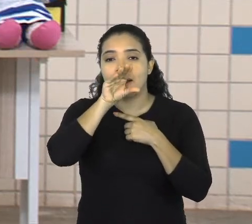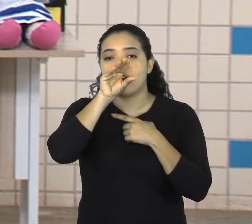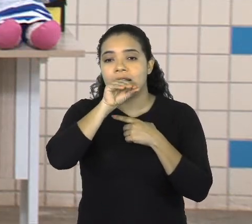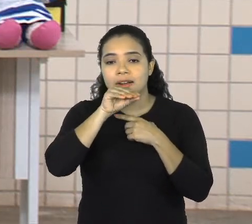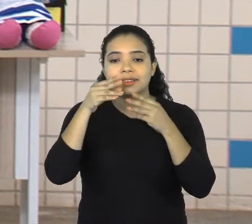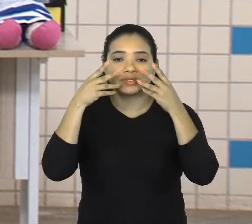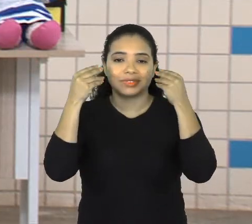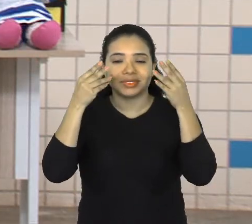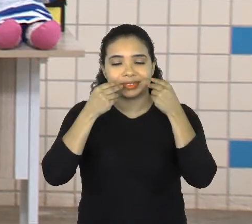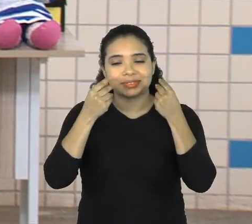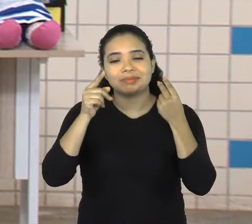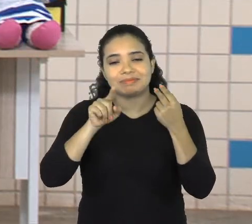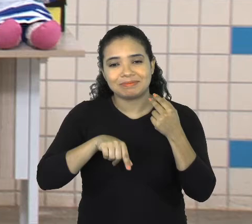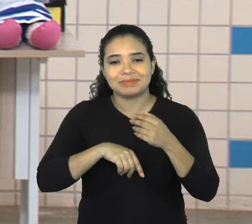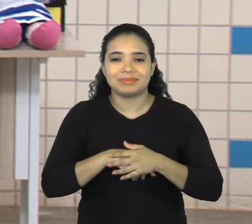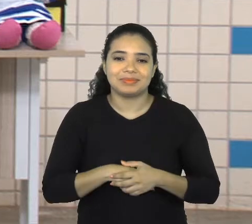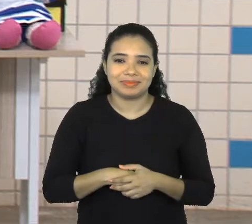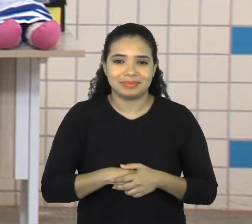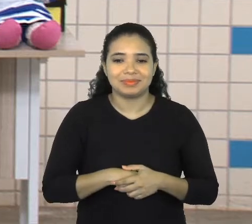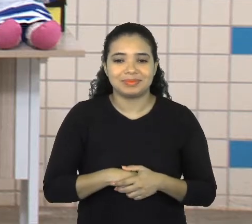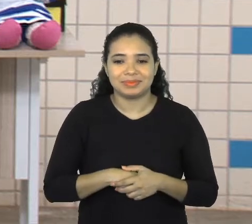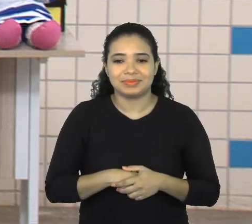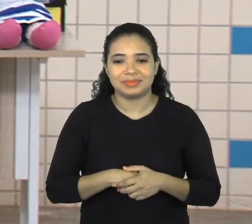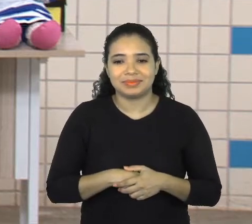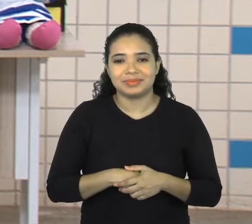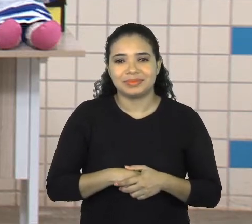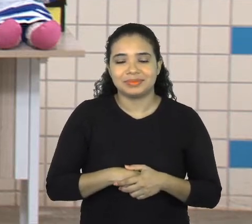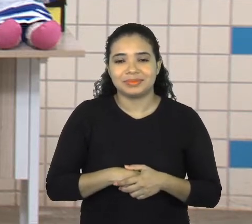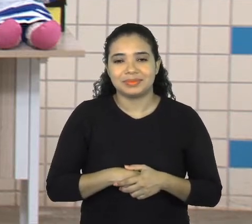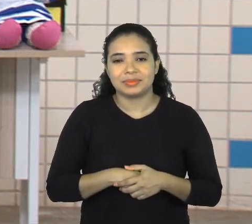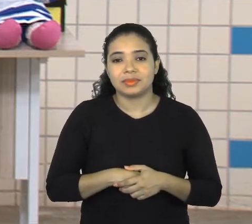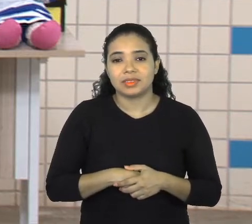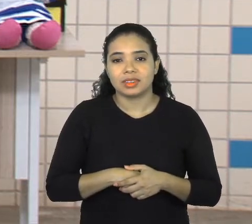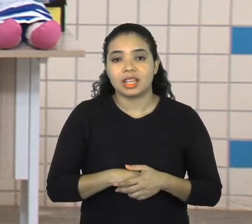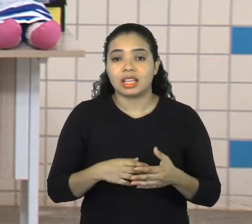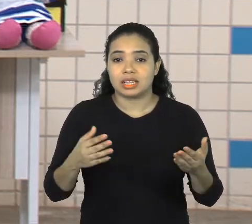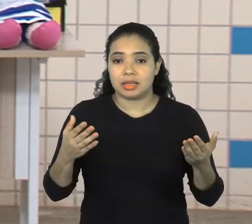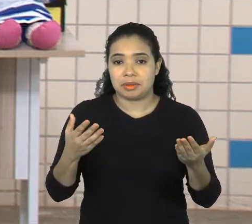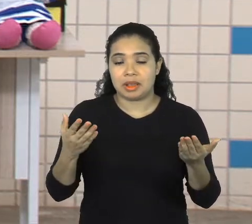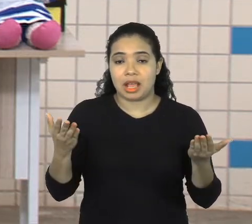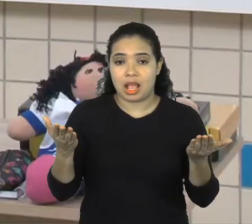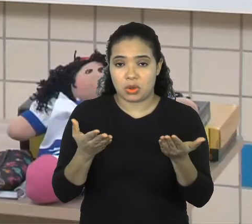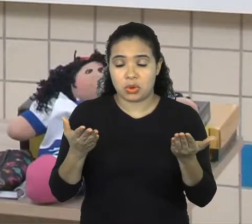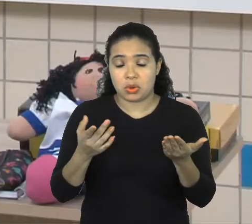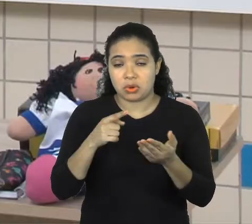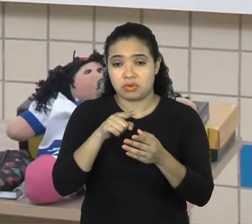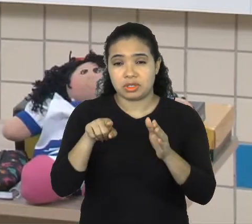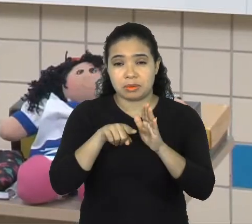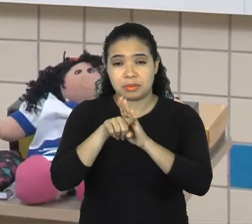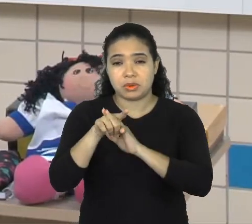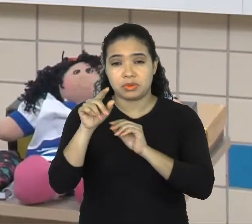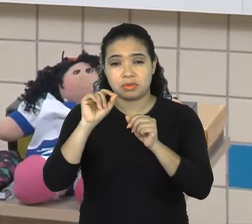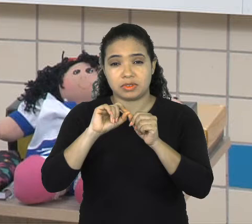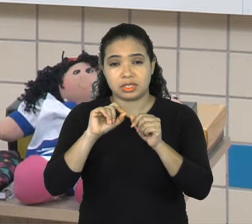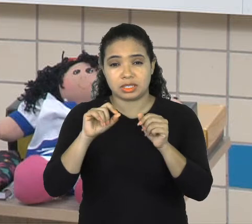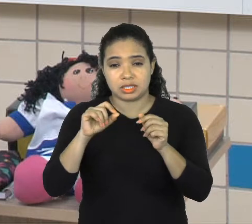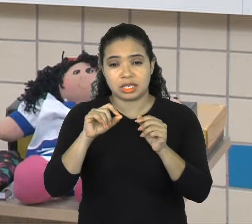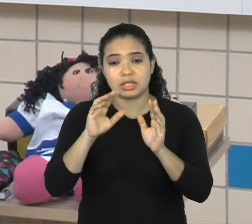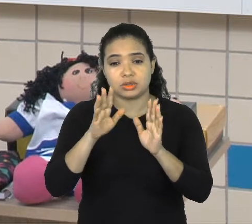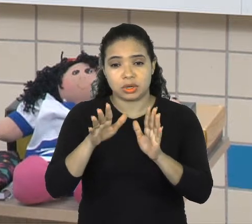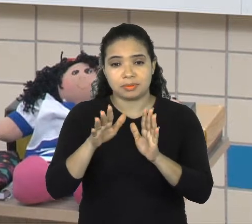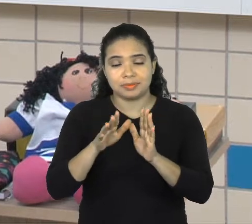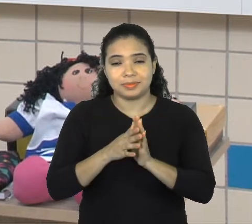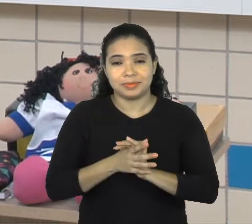felinos são. Belo mistério, certo? Agora, presta atenção na pergunta que eu vou fazer, além das que eu já